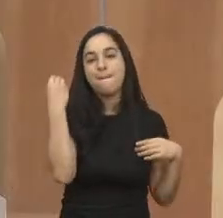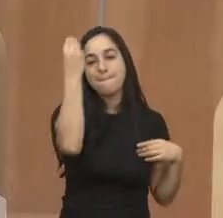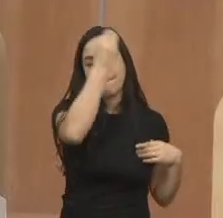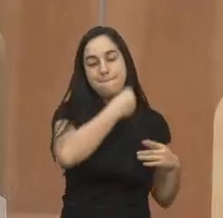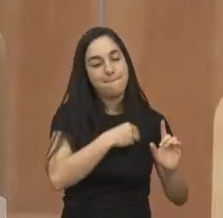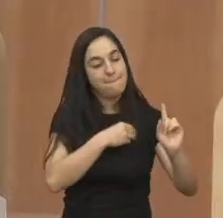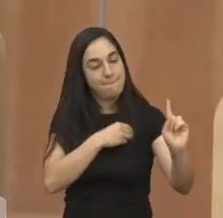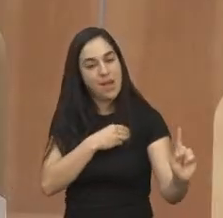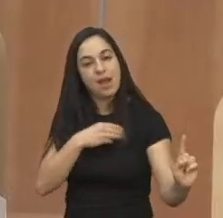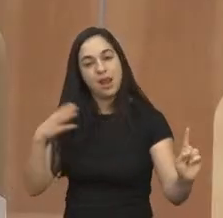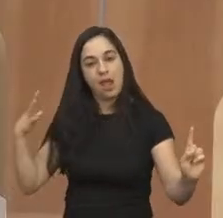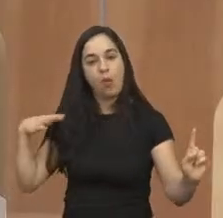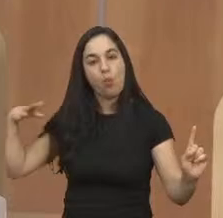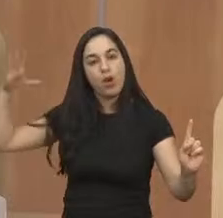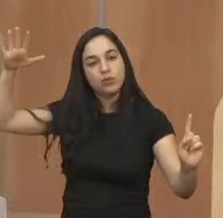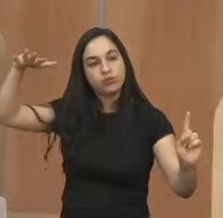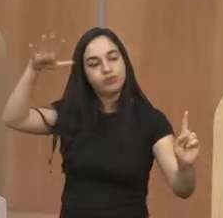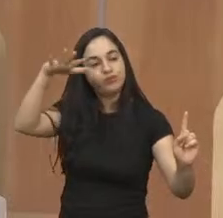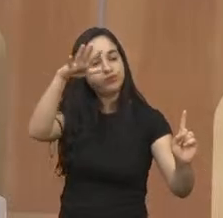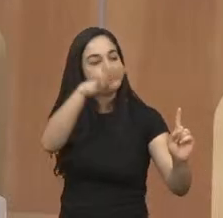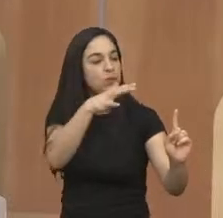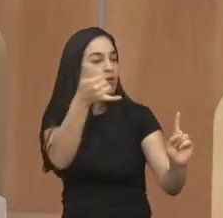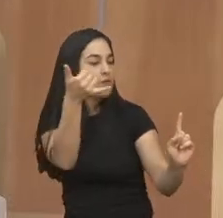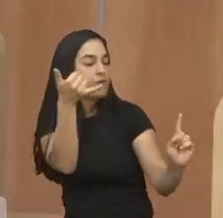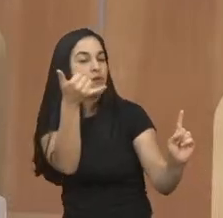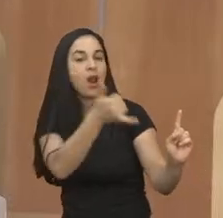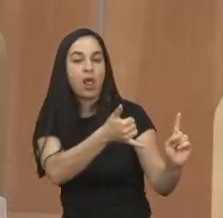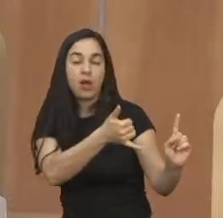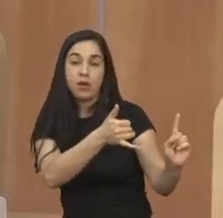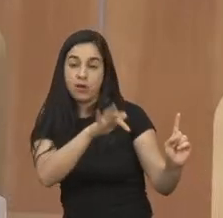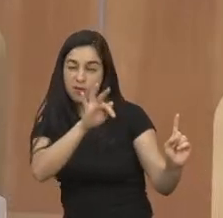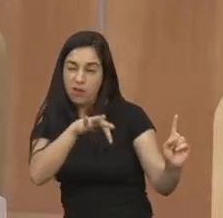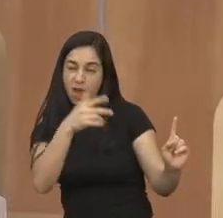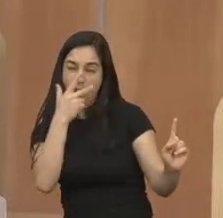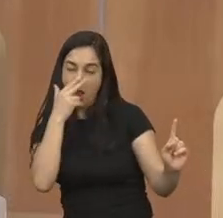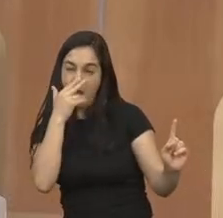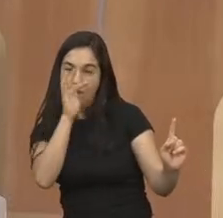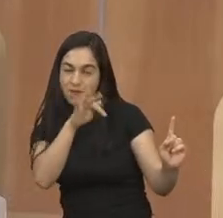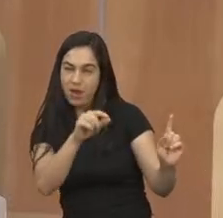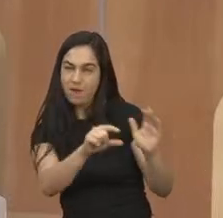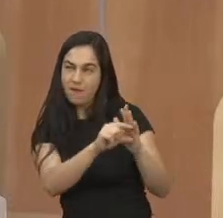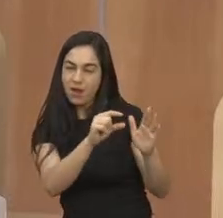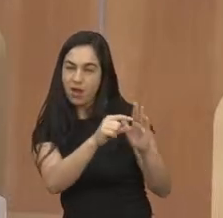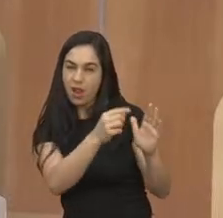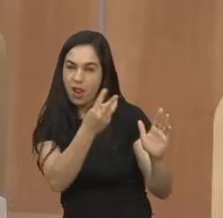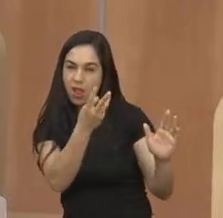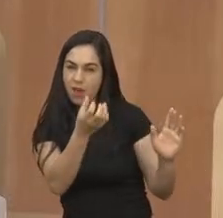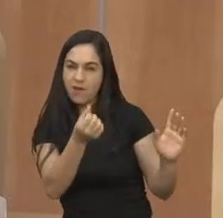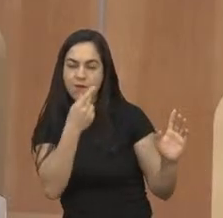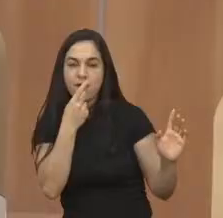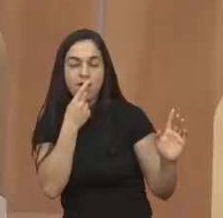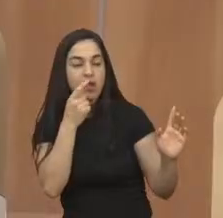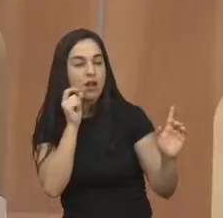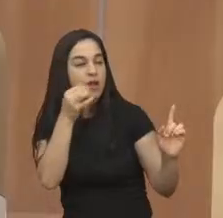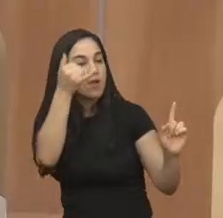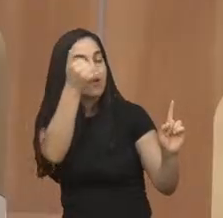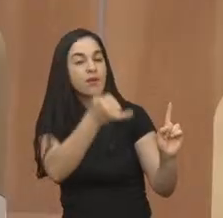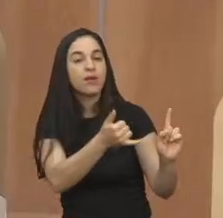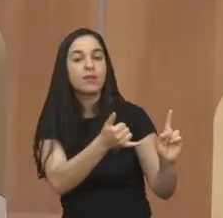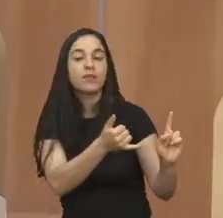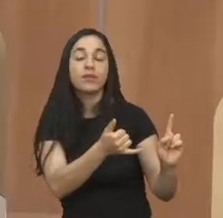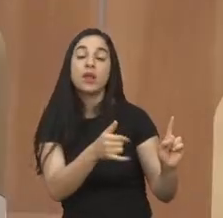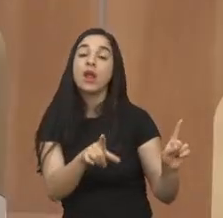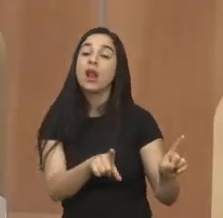para ela, lá no finalzinho, se eu não estiver enganado, no versículo 36, fala assim: